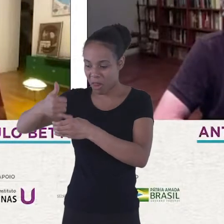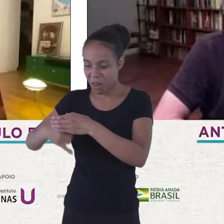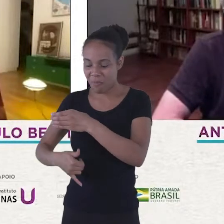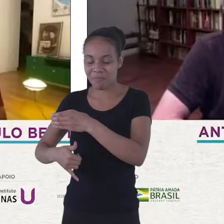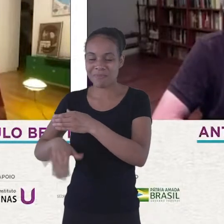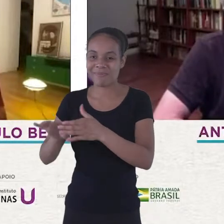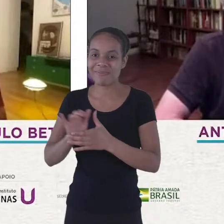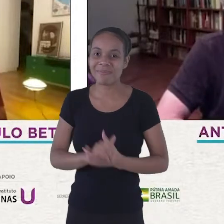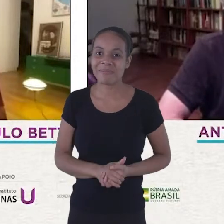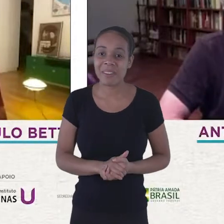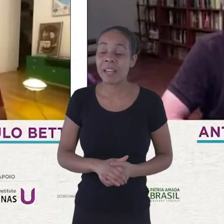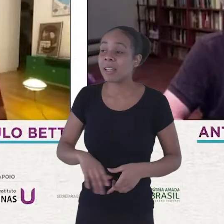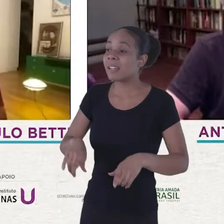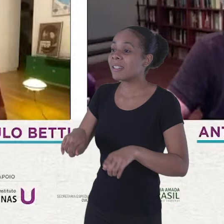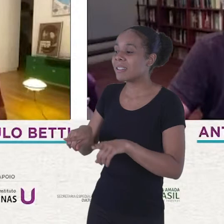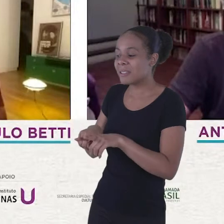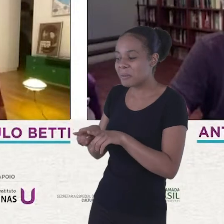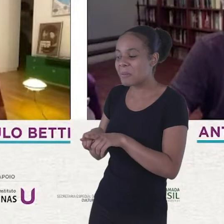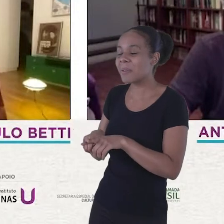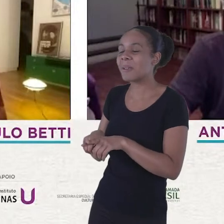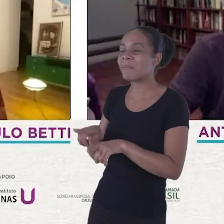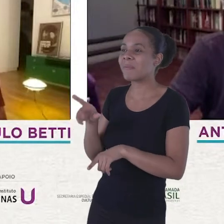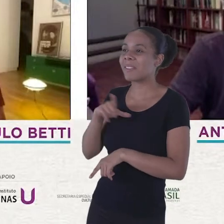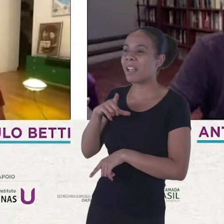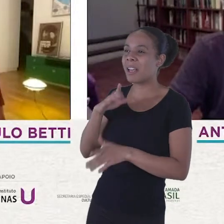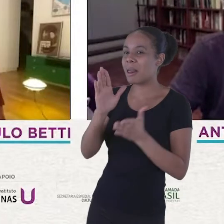um outro livro que eu tenho, que chama